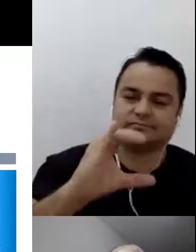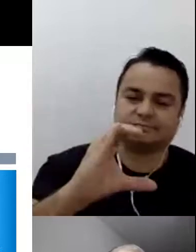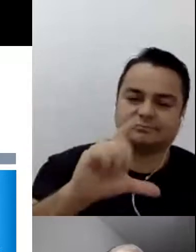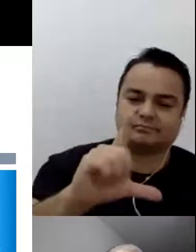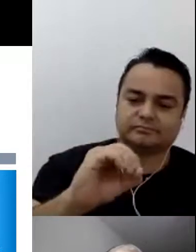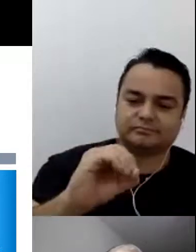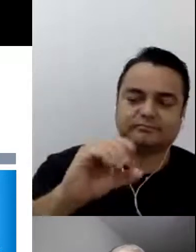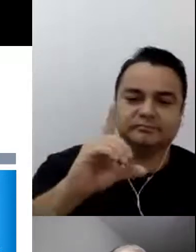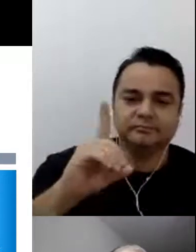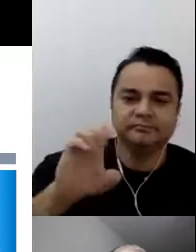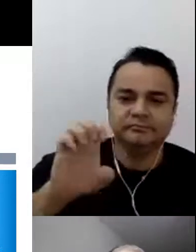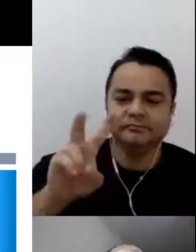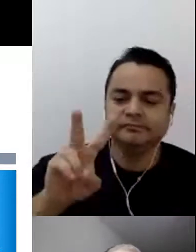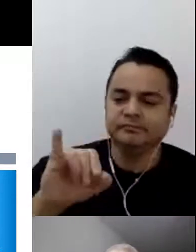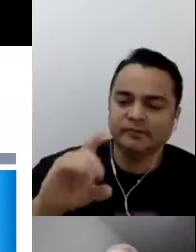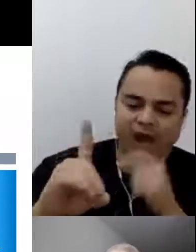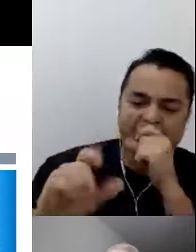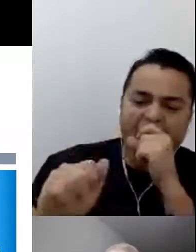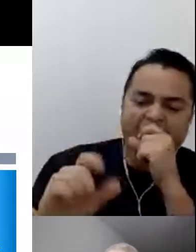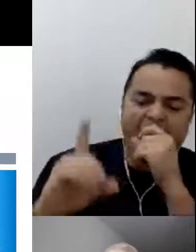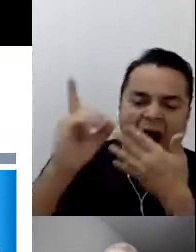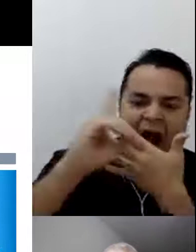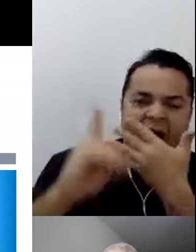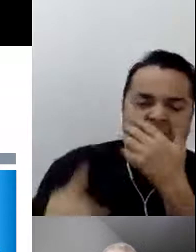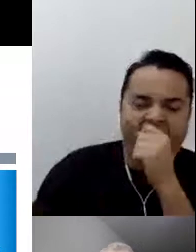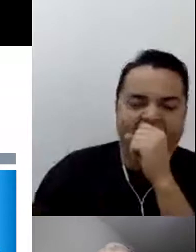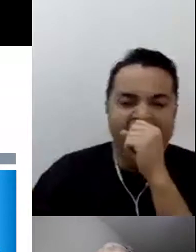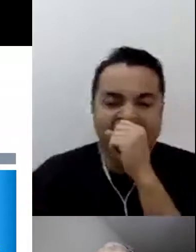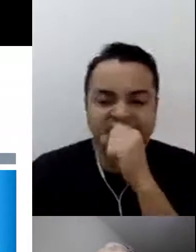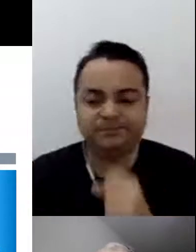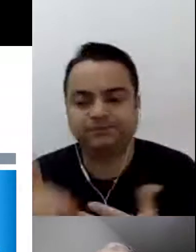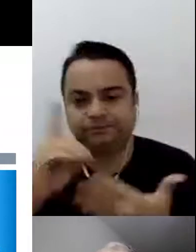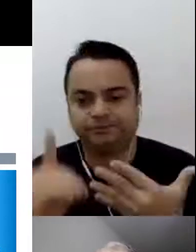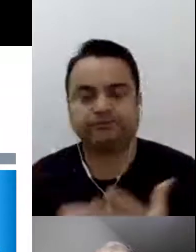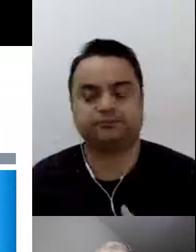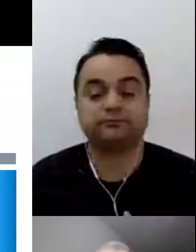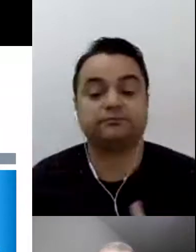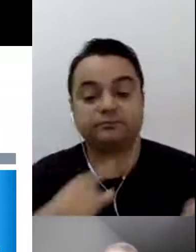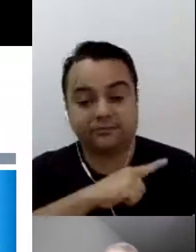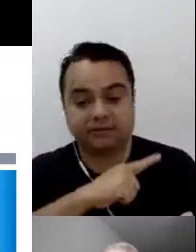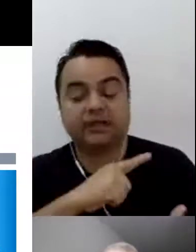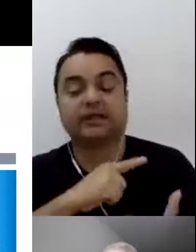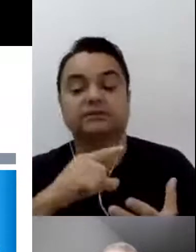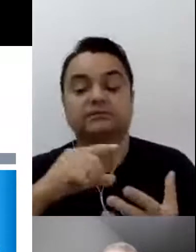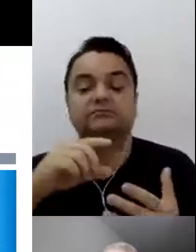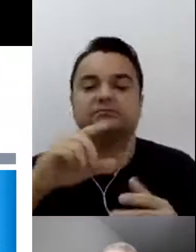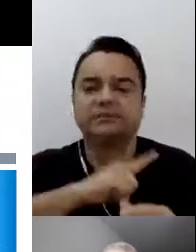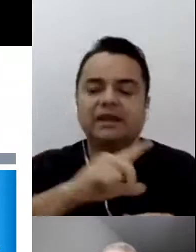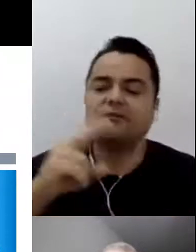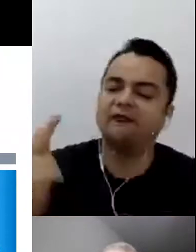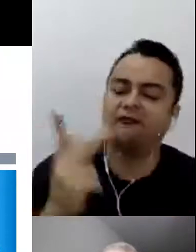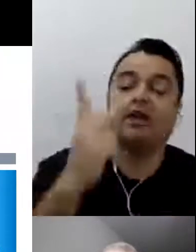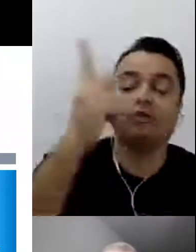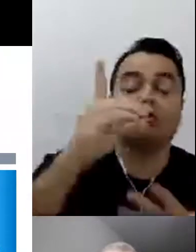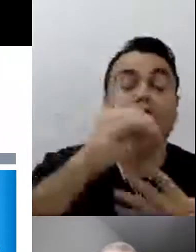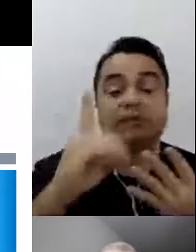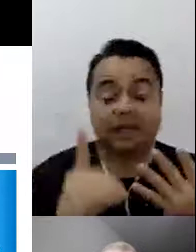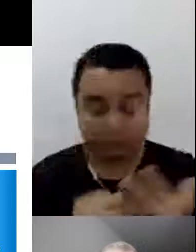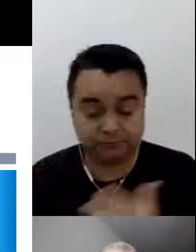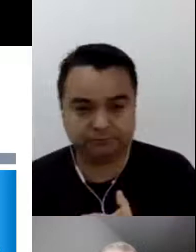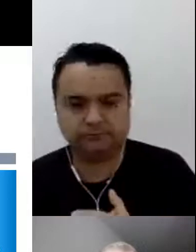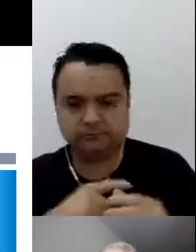concepção do produto até o final da vida desse produto. E a gente tem a cadeia de valor do dado, que está aqui